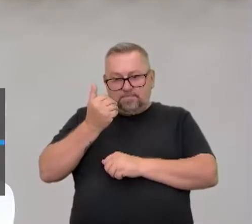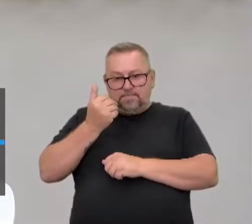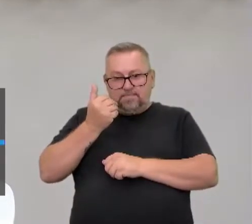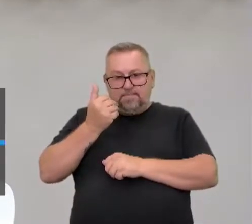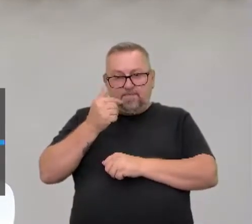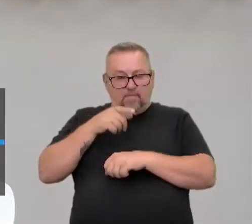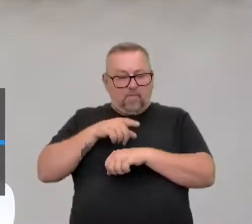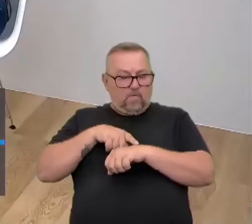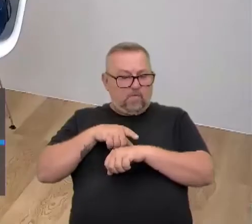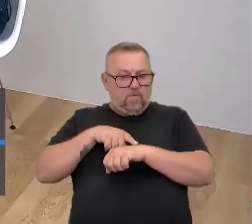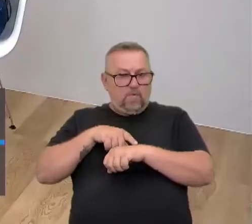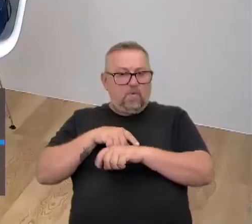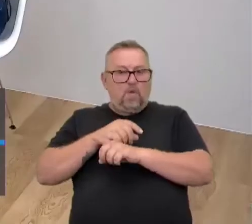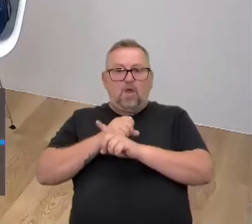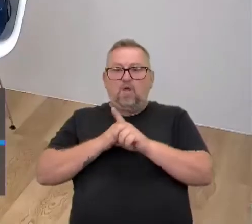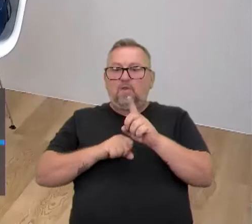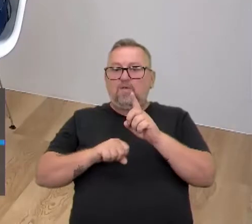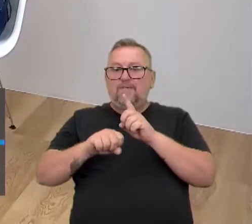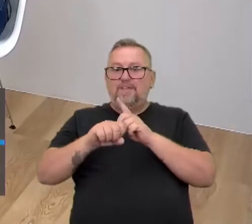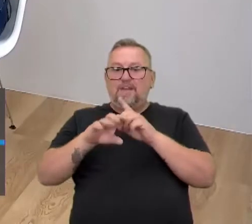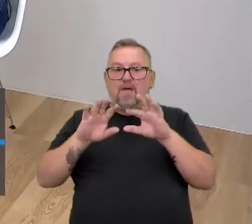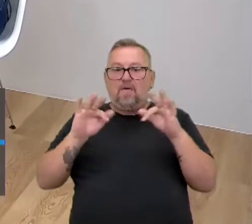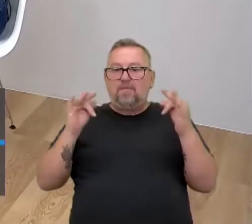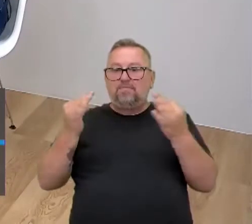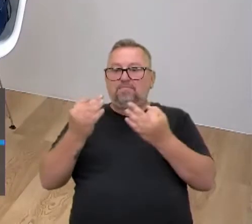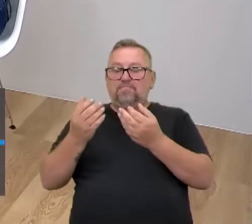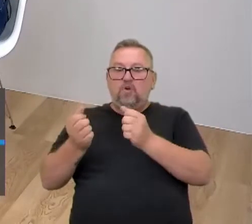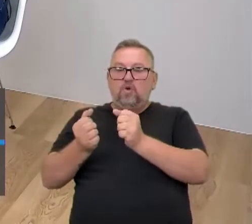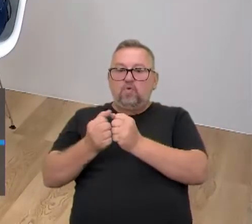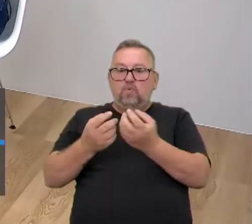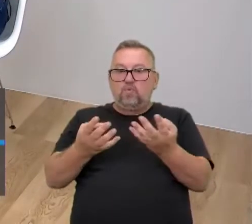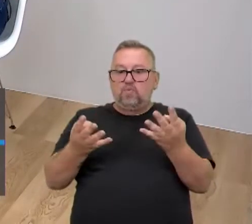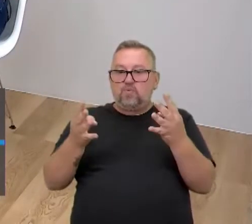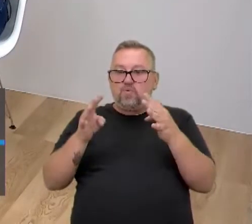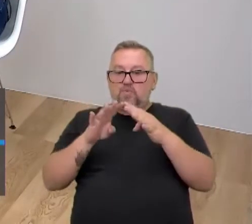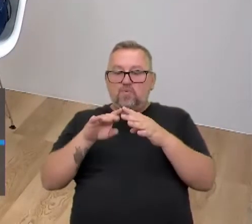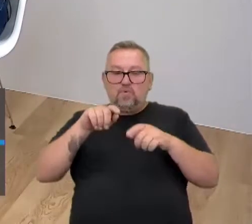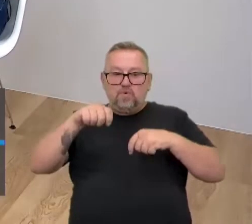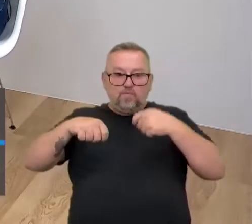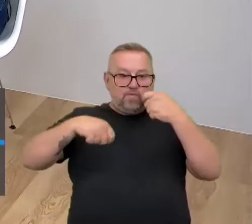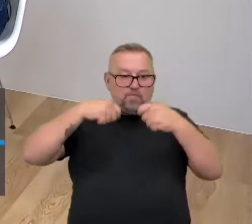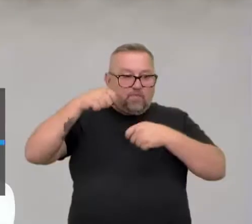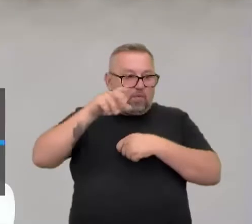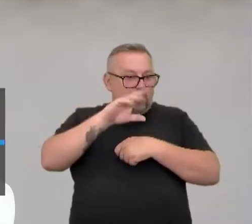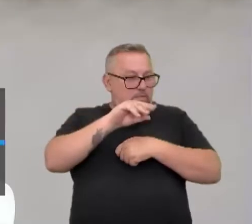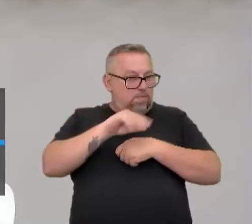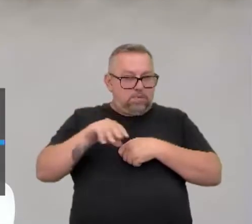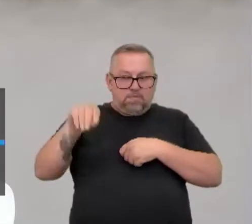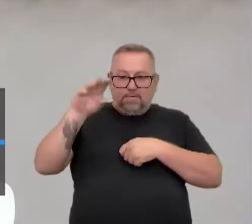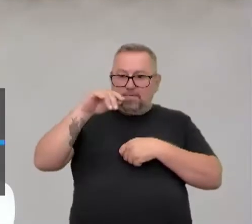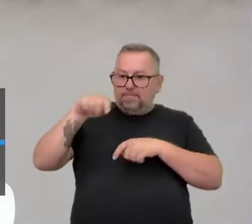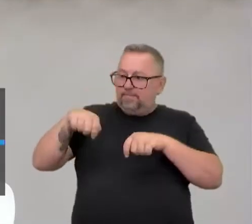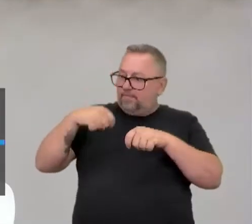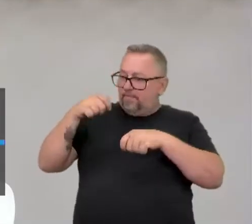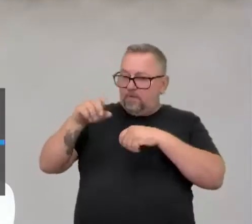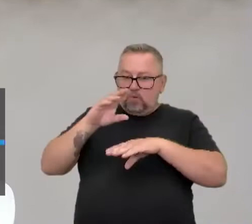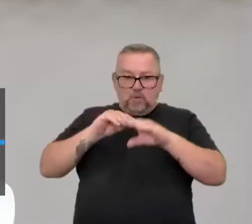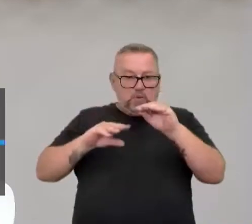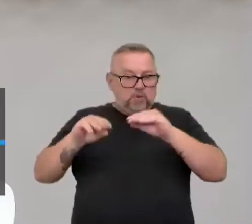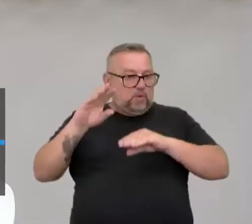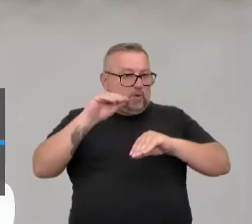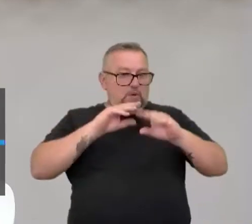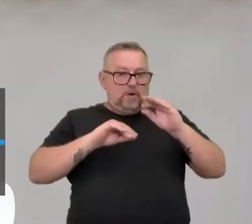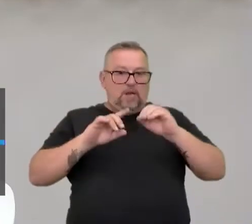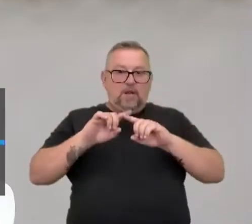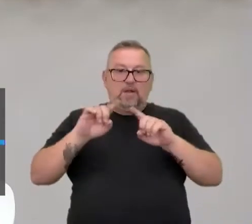de socialização, é um momento onde a gente conversa um com o outro, né? Então, quando a gente está comendo, é um momento onde a